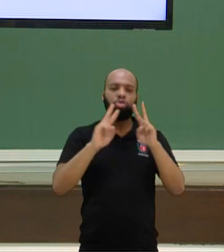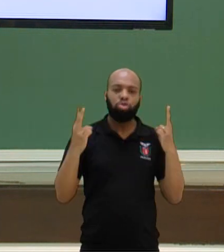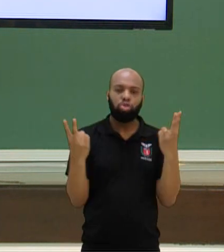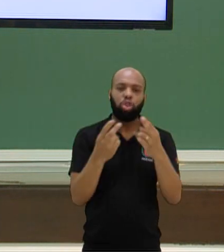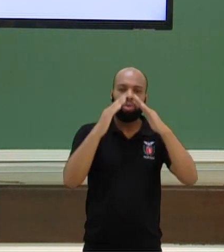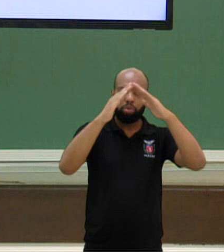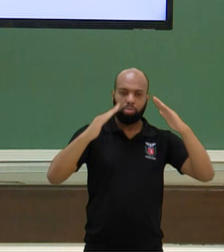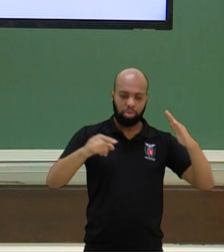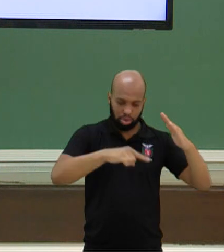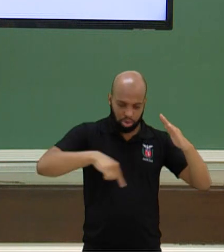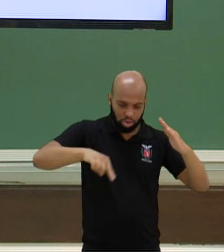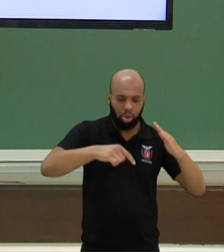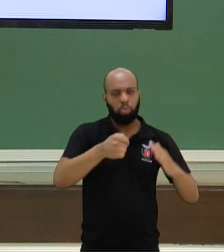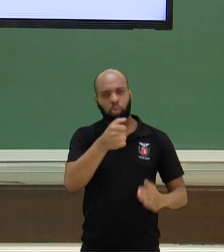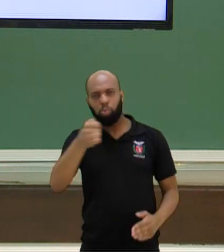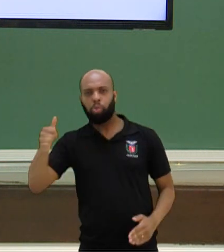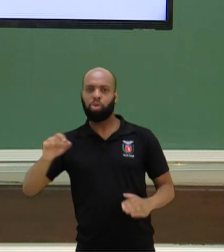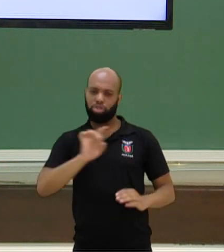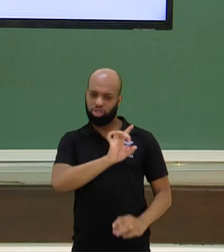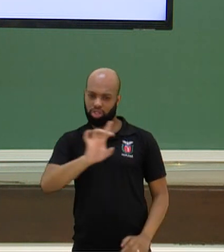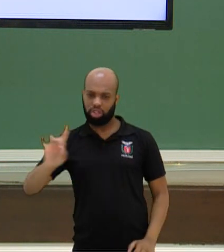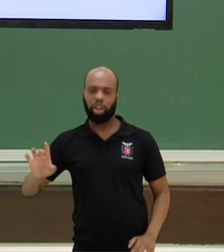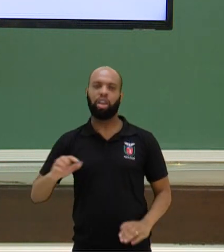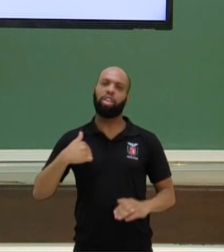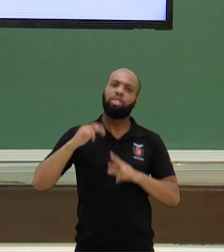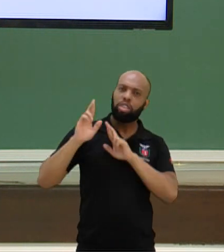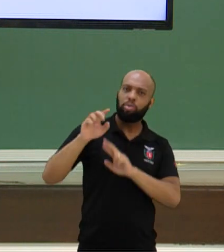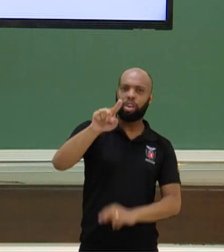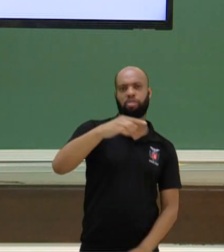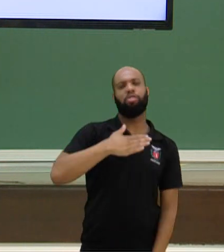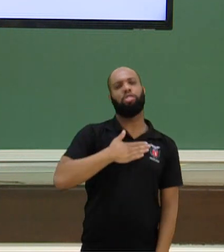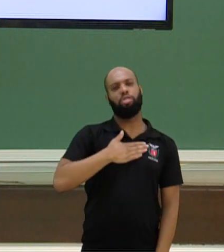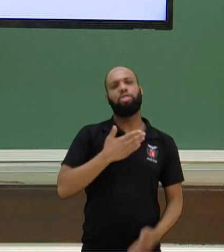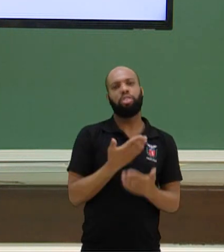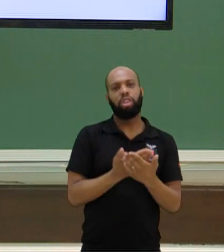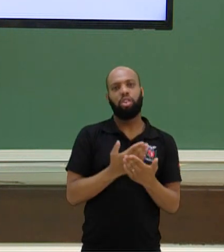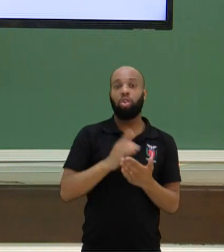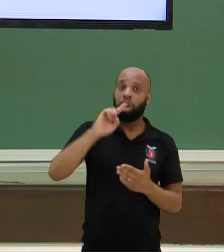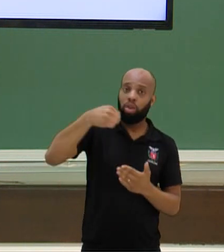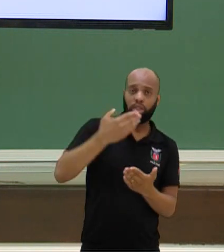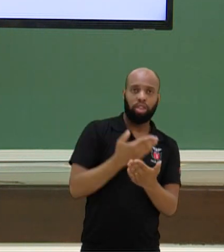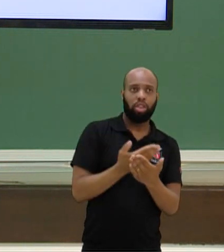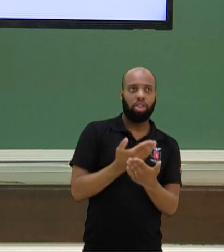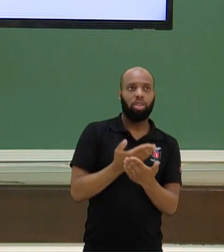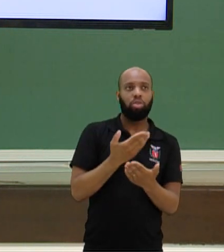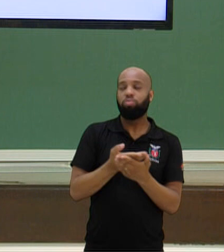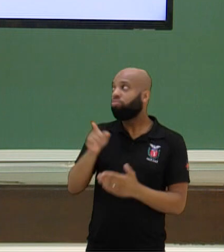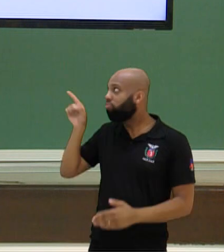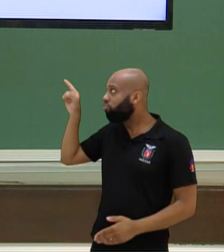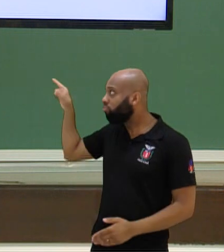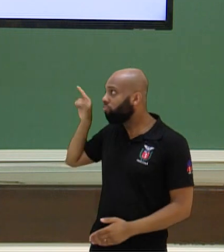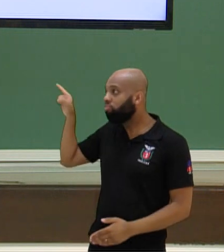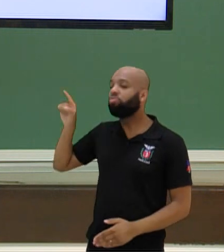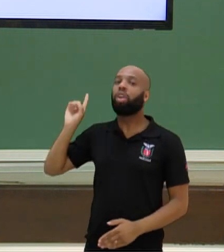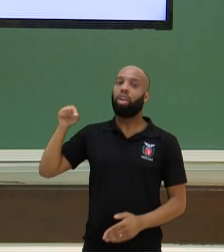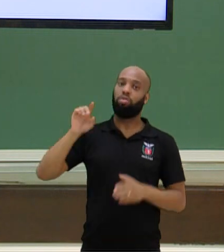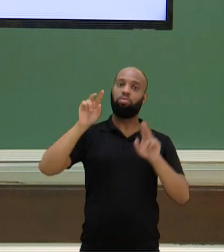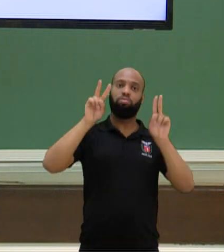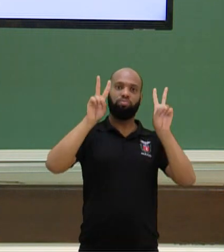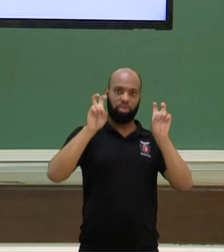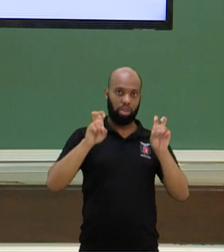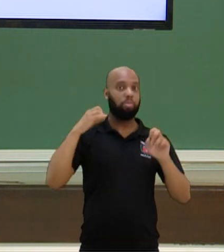trabalhamos um pouquinho de cada, né? Então, espero que vocês tenham gostado e na próxima aula nós vamos trabalhar aí a análise combinatória, que é um conteúdo